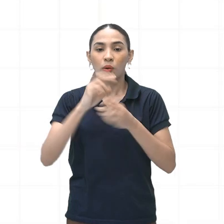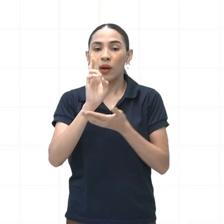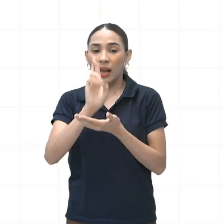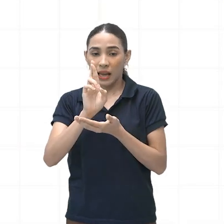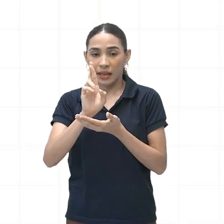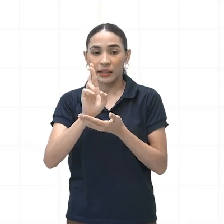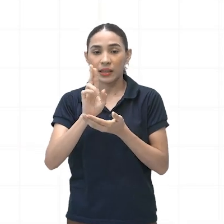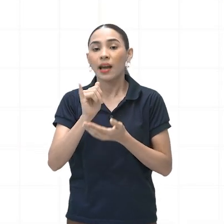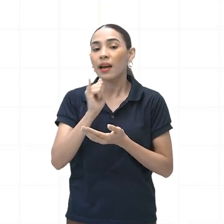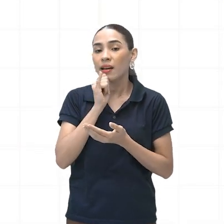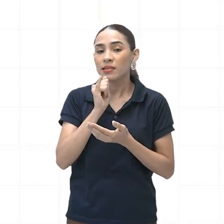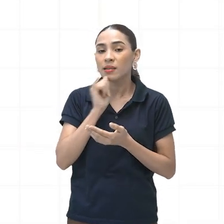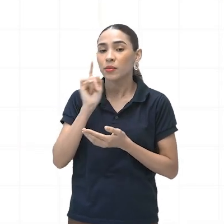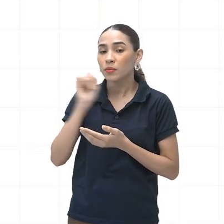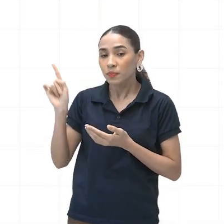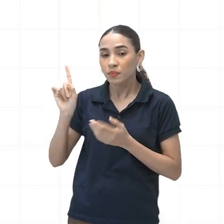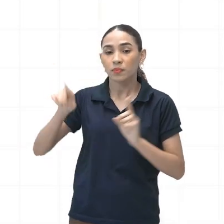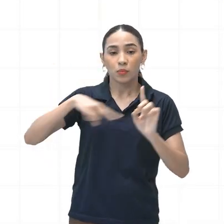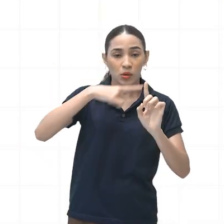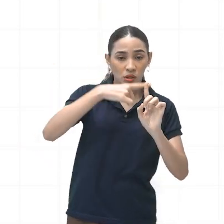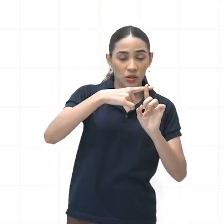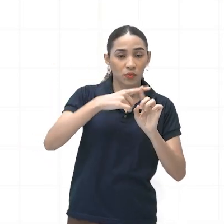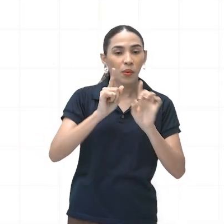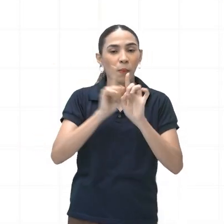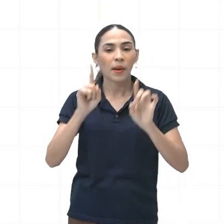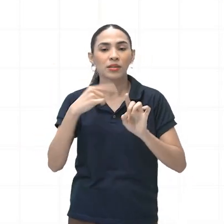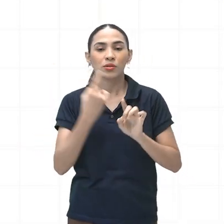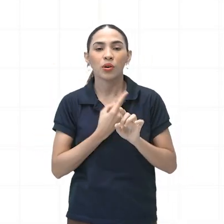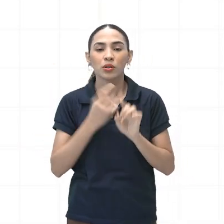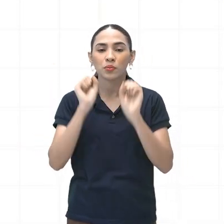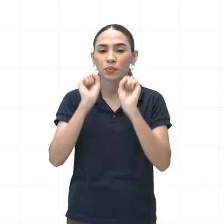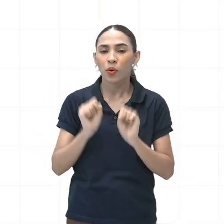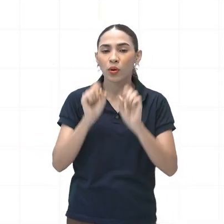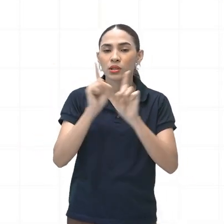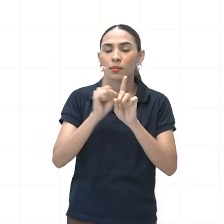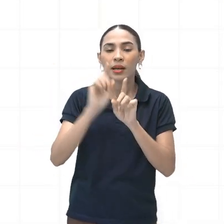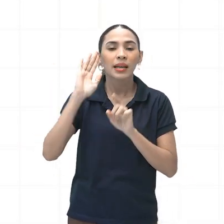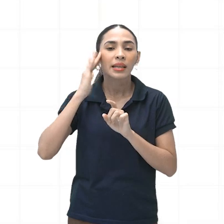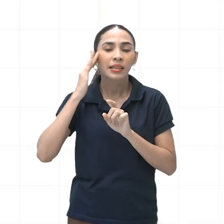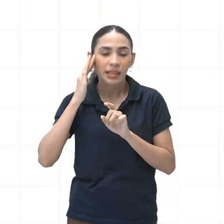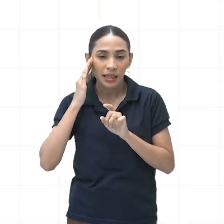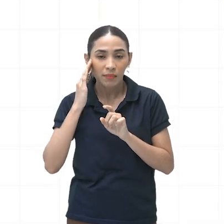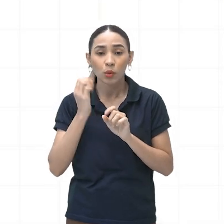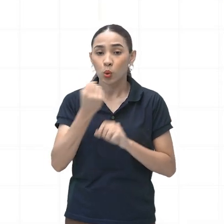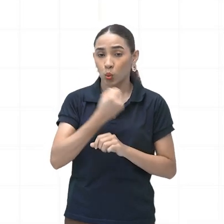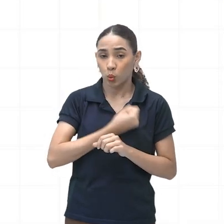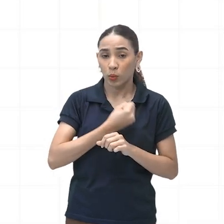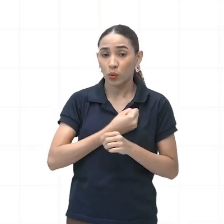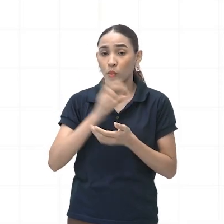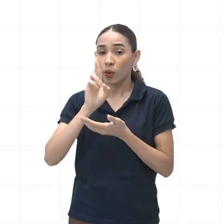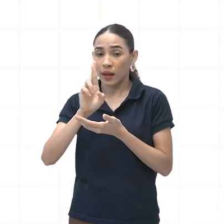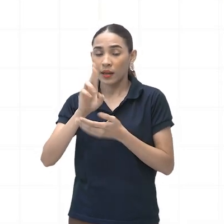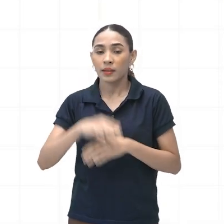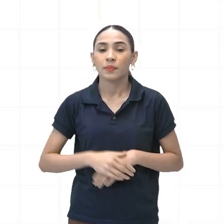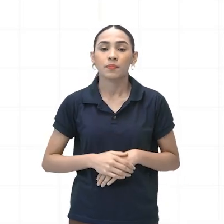reais, nesse caso positivos, mas aqui a gente pode entender como números reais. Nunca um número real vai poder